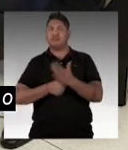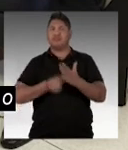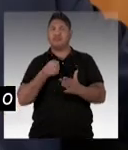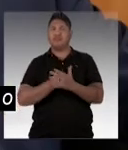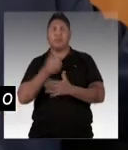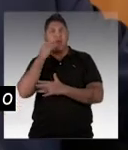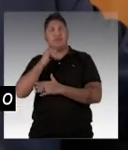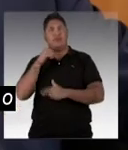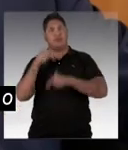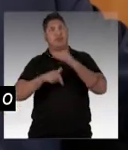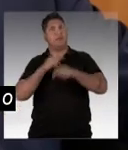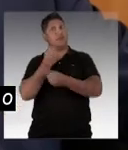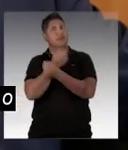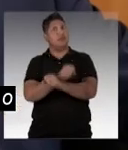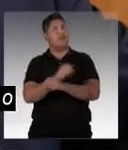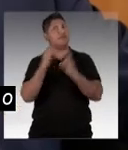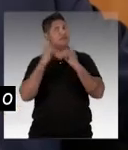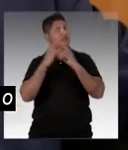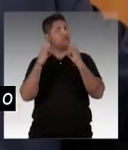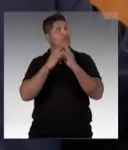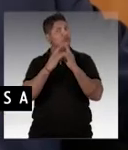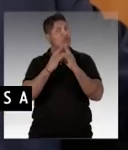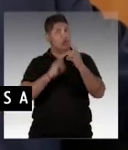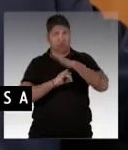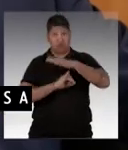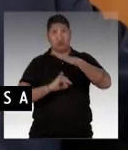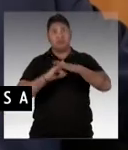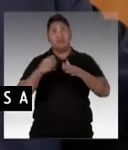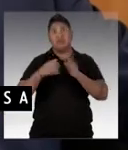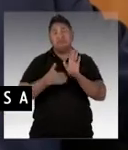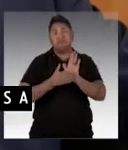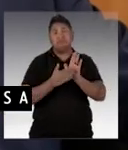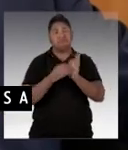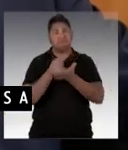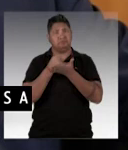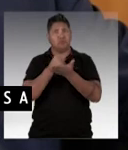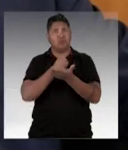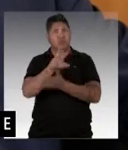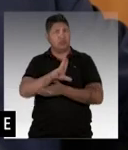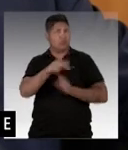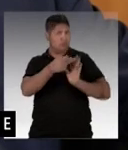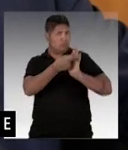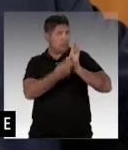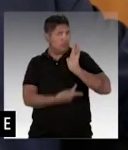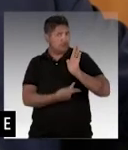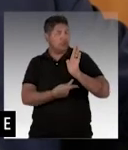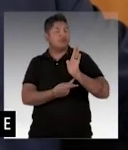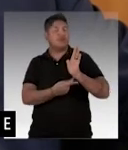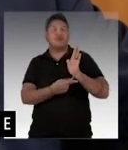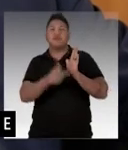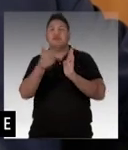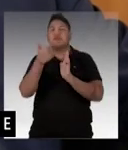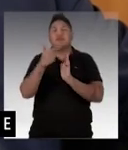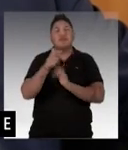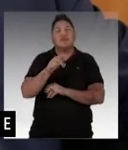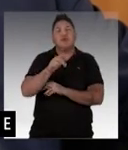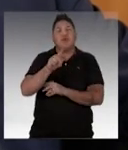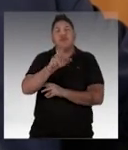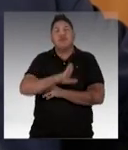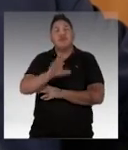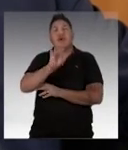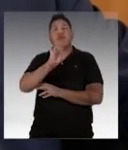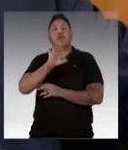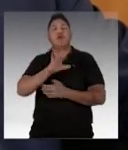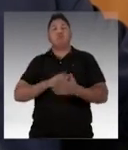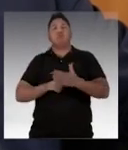operações de combate ao trabalho escravo e infantil. A instituição precisa se pautar através de projetos, não ser